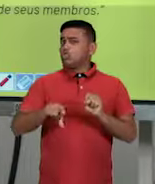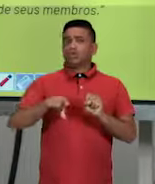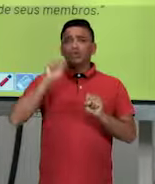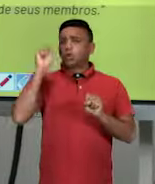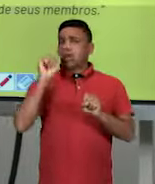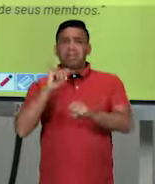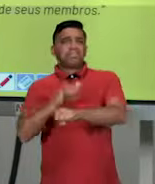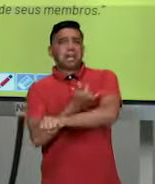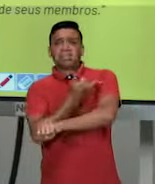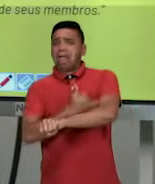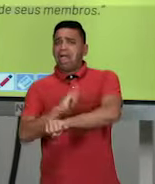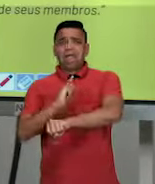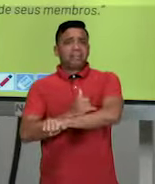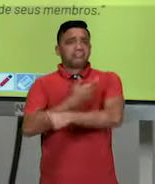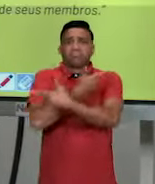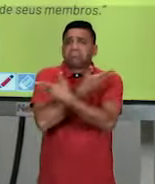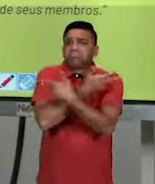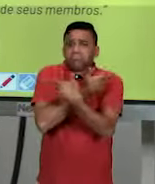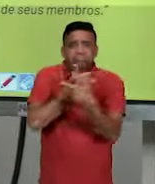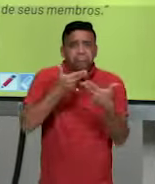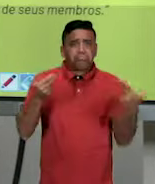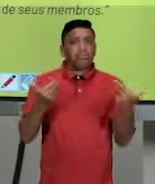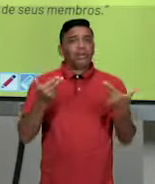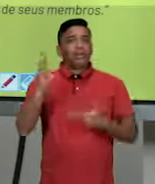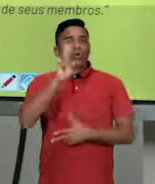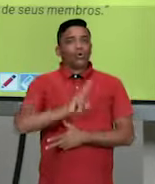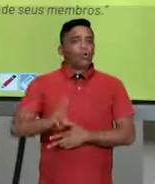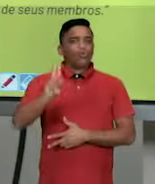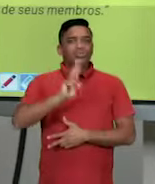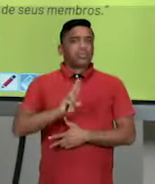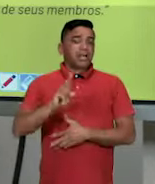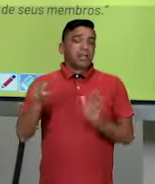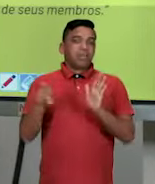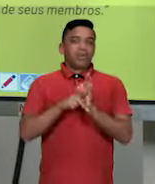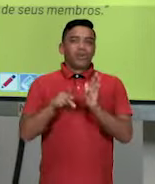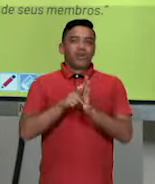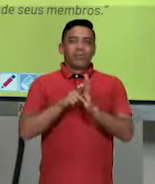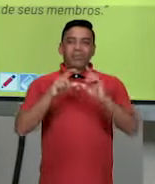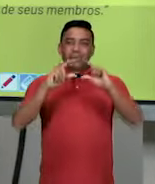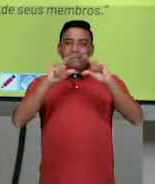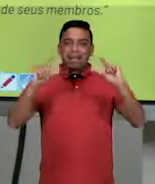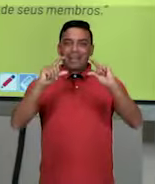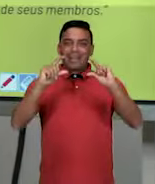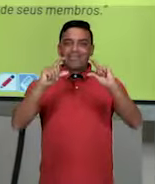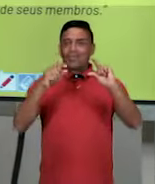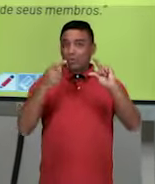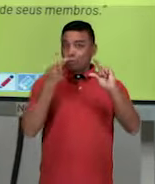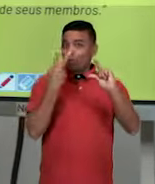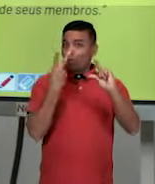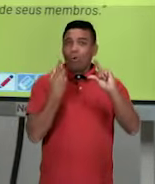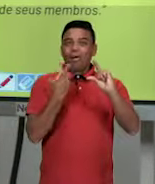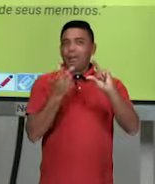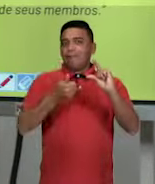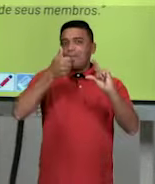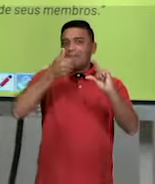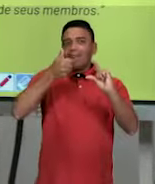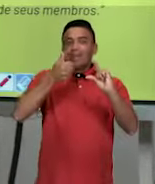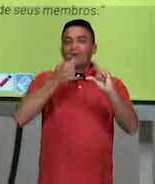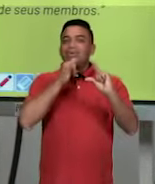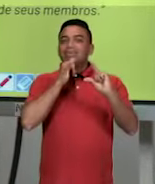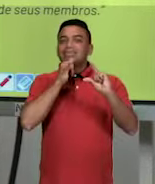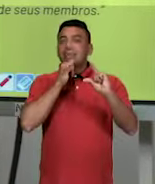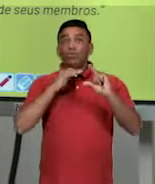determinadas estratégias e utilizá-las até mesmo no mesmo parágrafo, beleza? É claro que você não vai